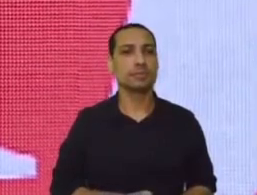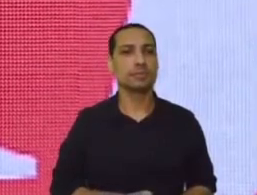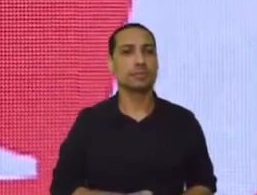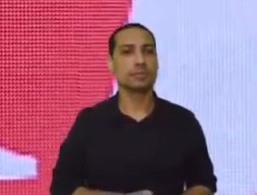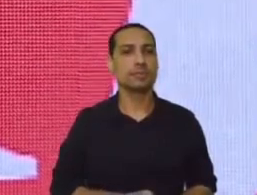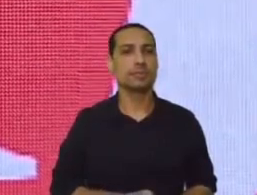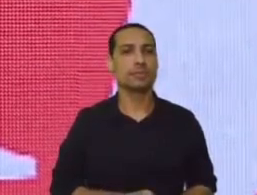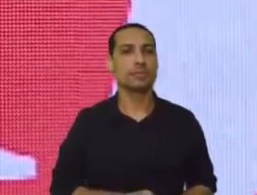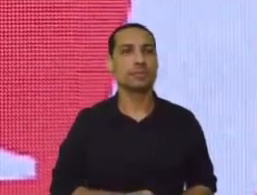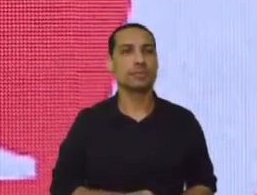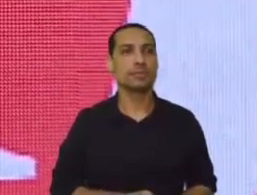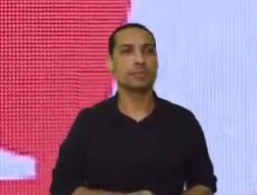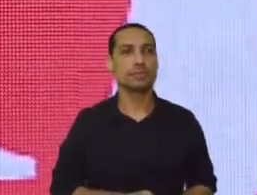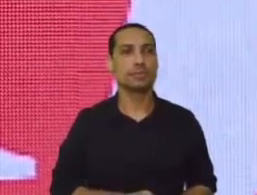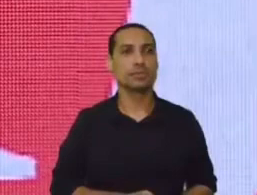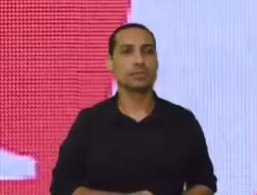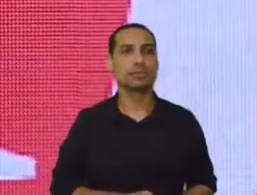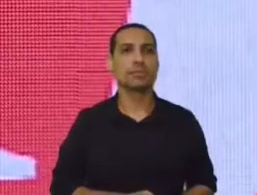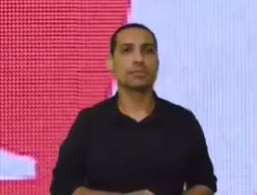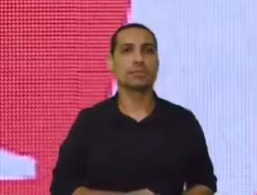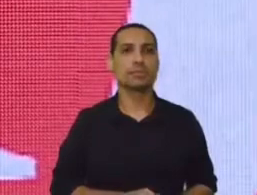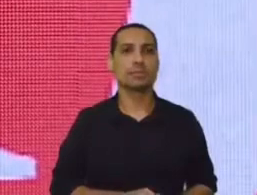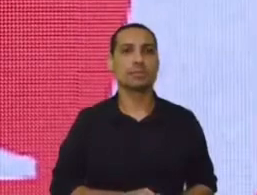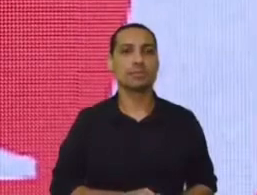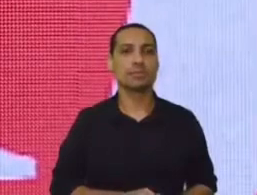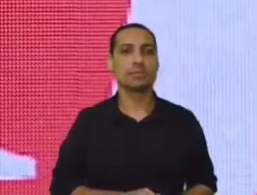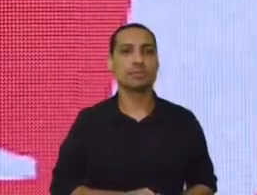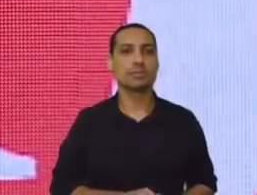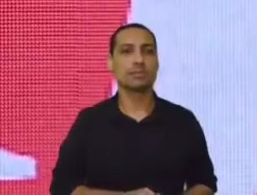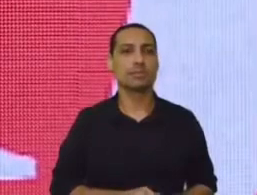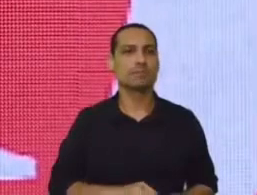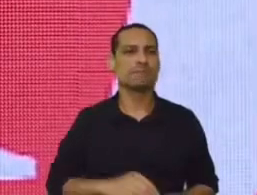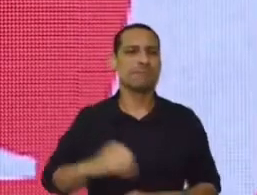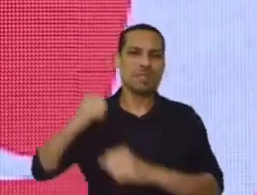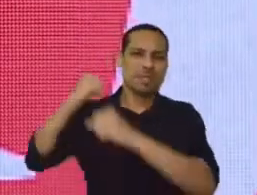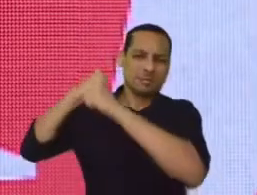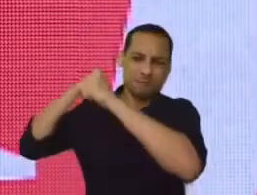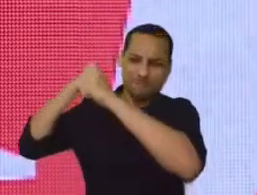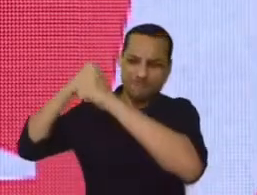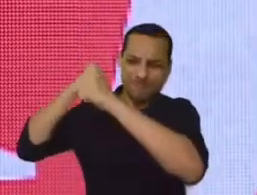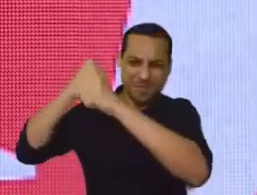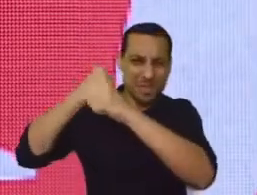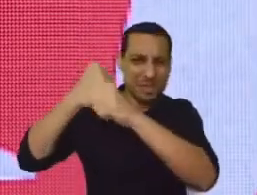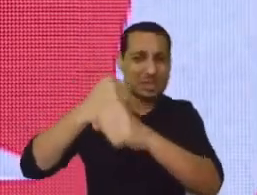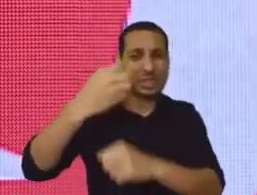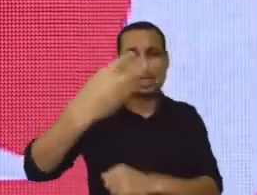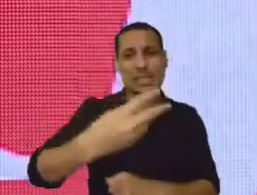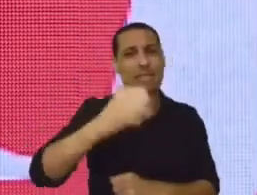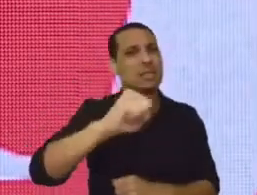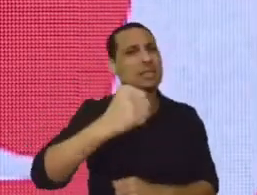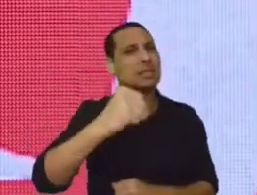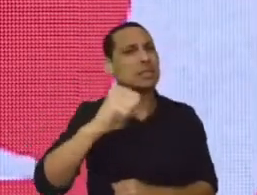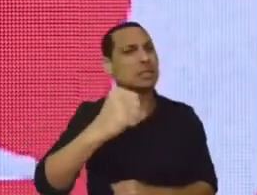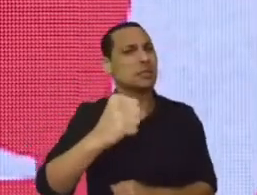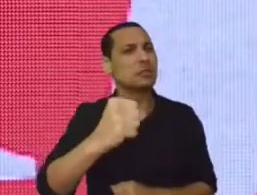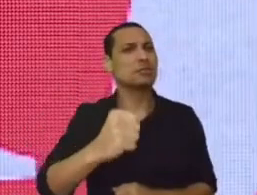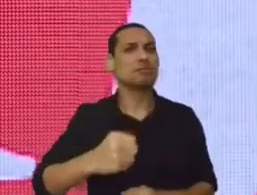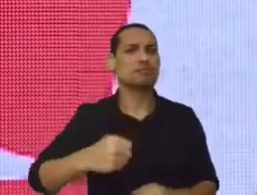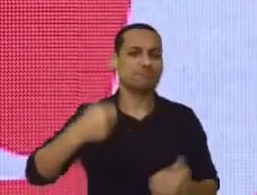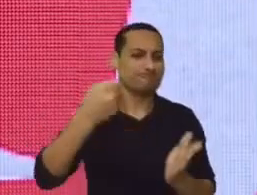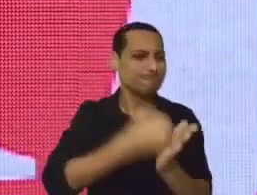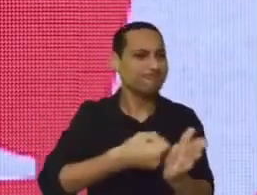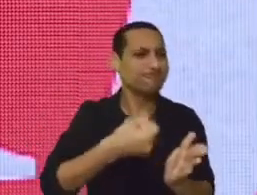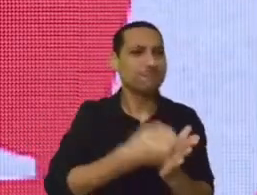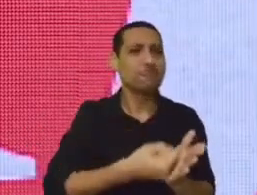vieram antes de nós, são 38 anos de construção, de luta da nossa central, e a responsabilidade agora é muito